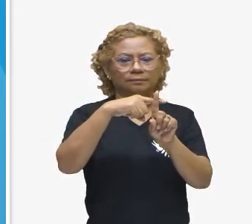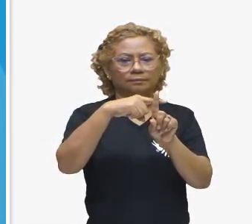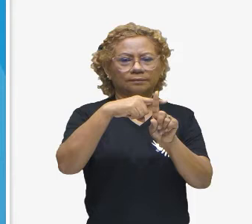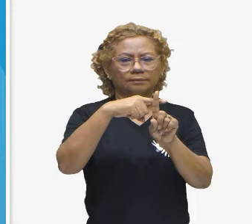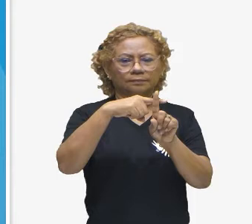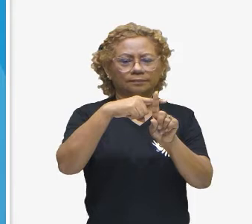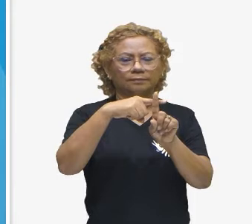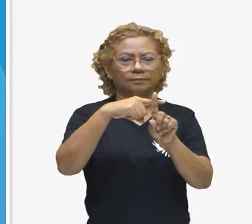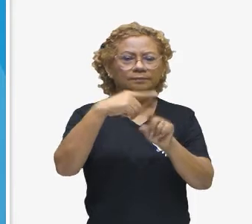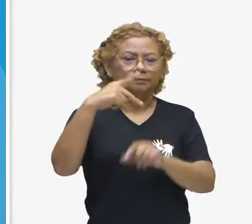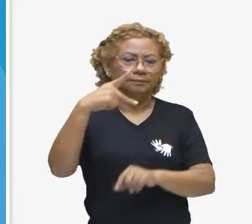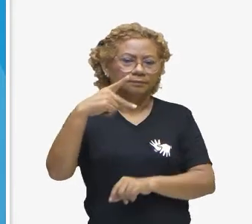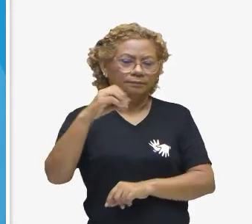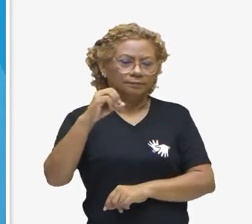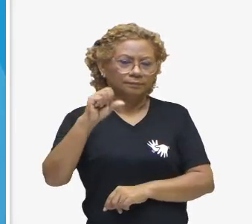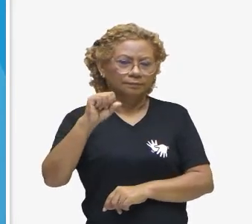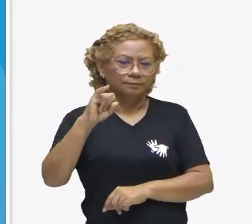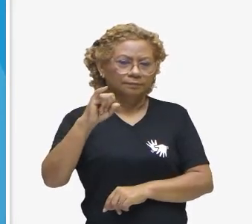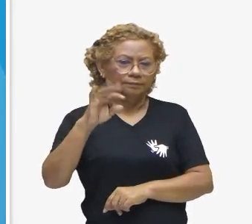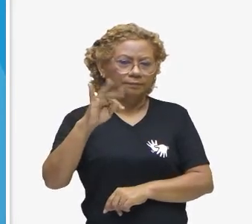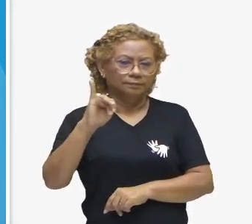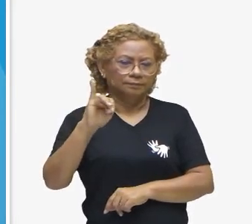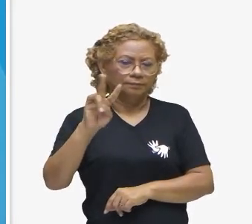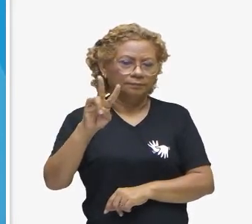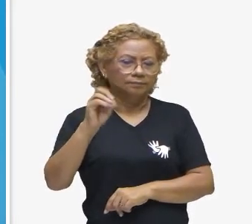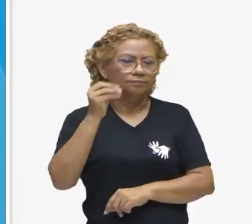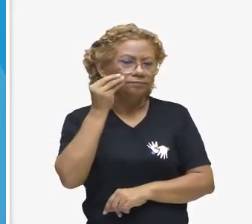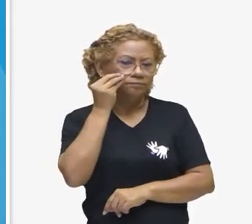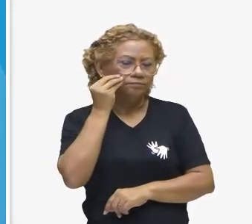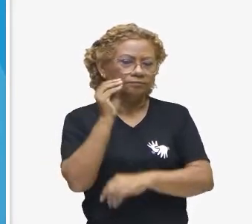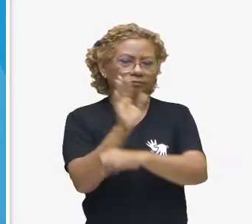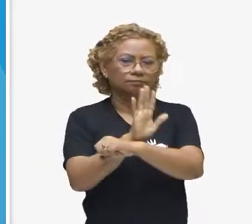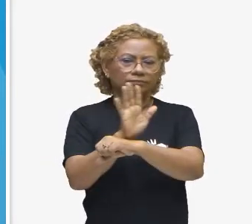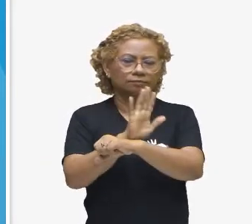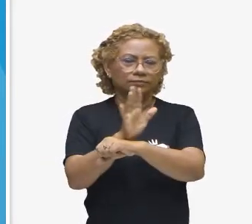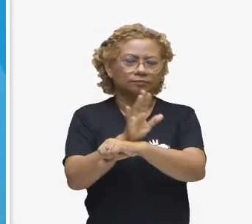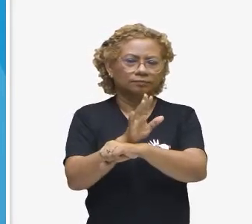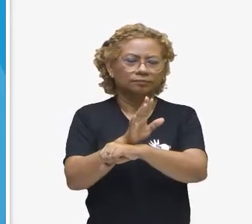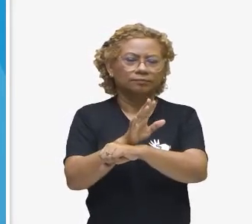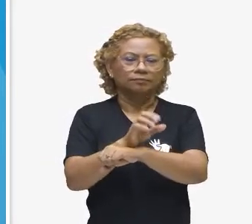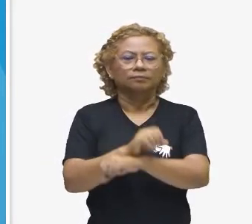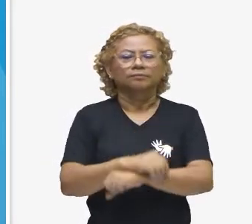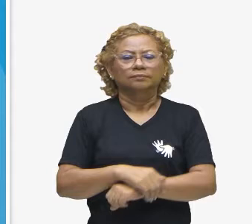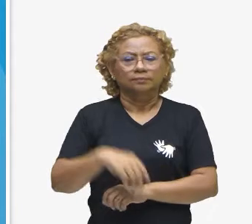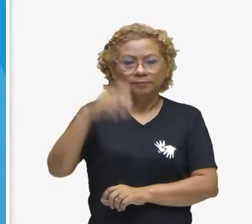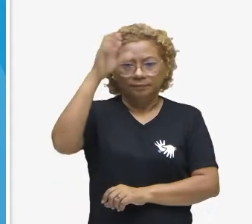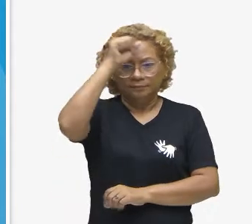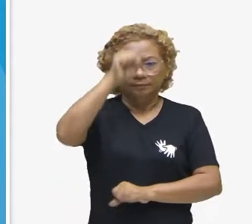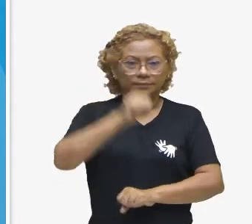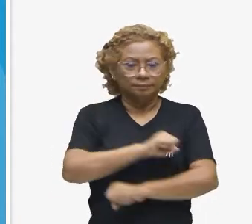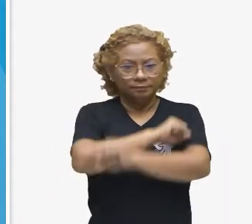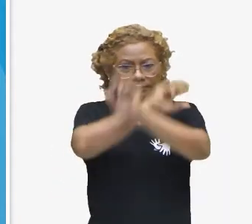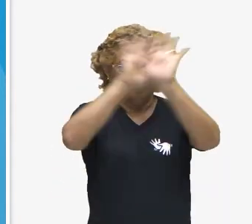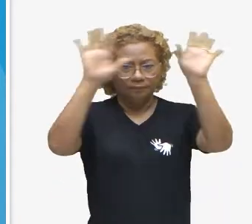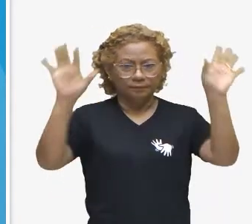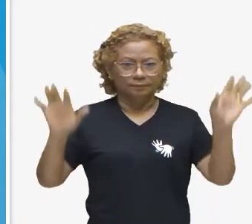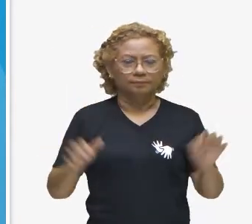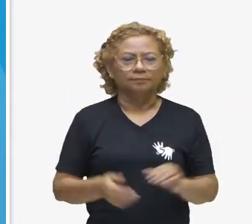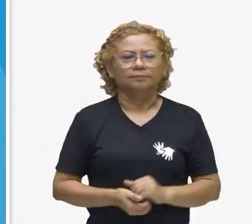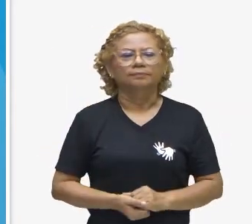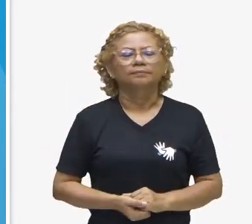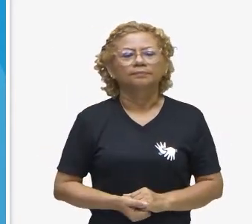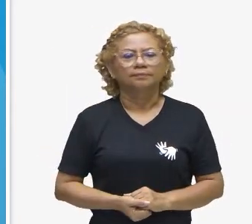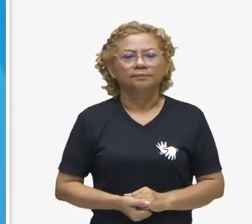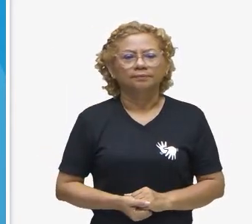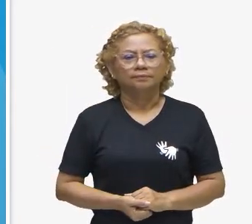terceiro quadrante. Vamos ver agora um vídeo que vai mostrar para a gente o gráfico da função cosseno. Observe a